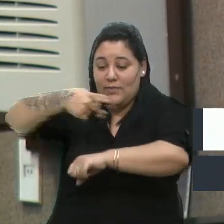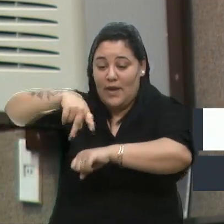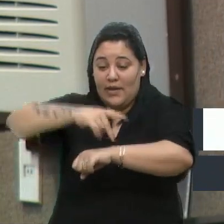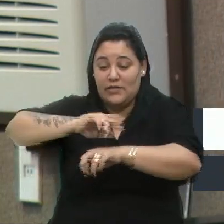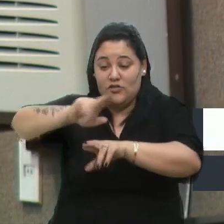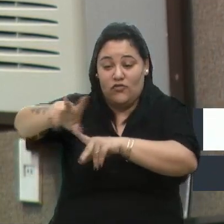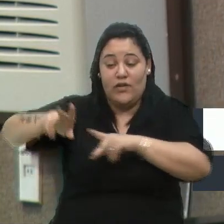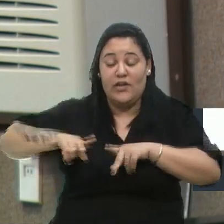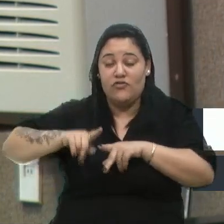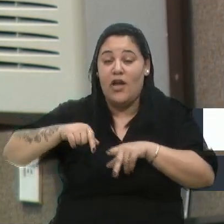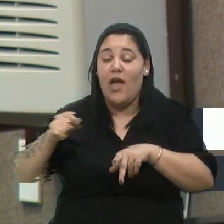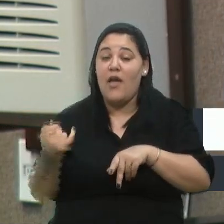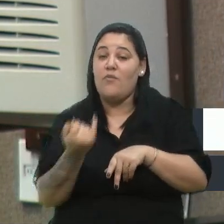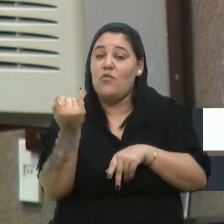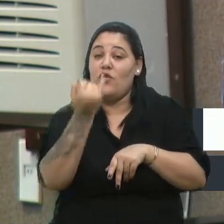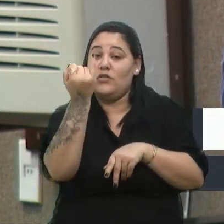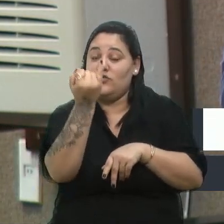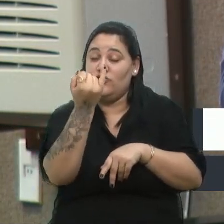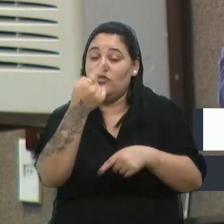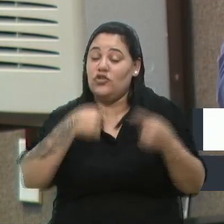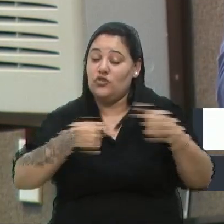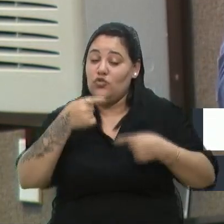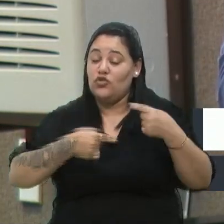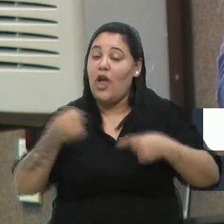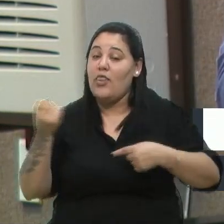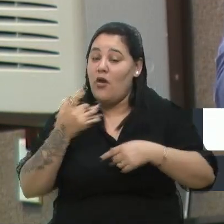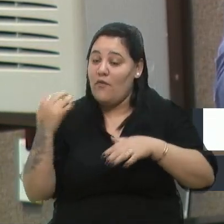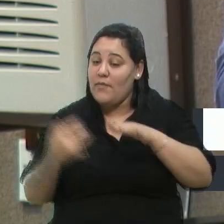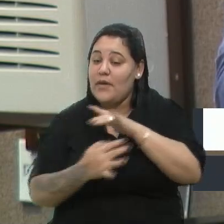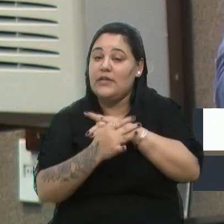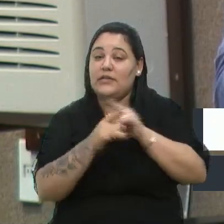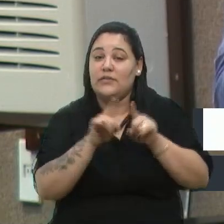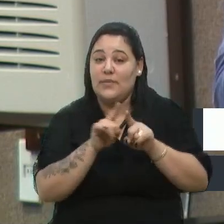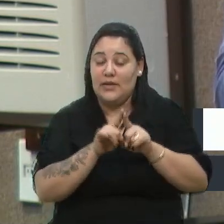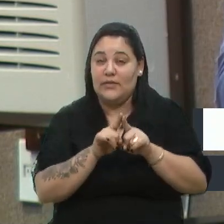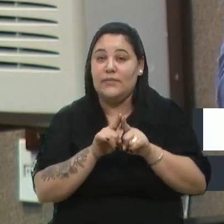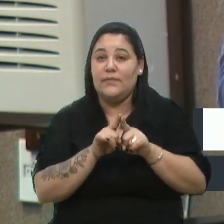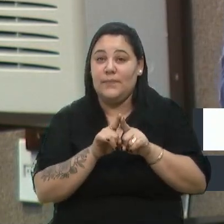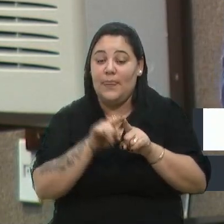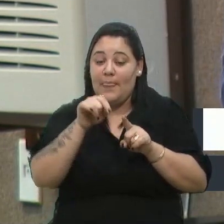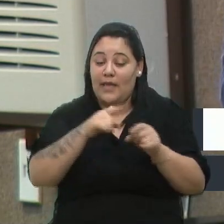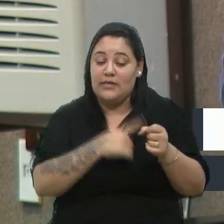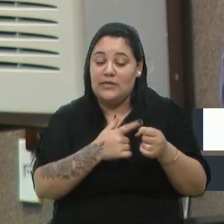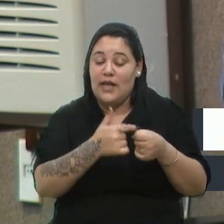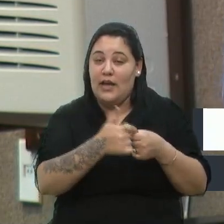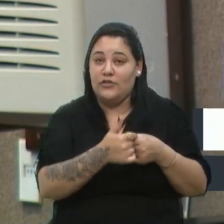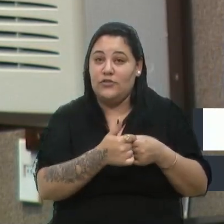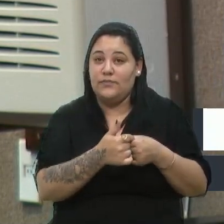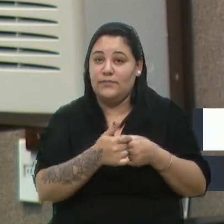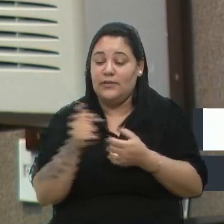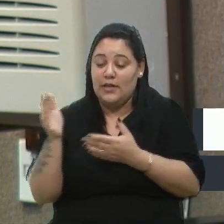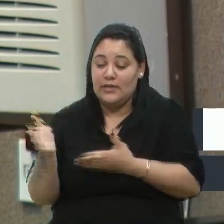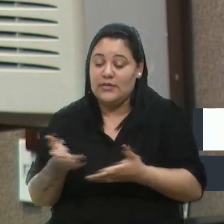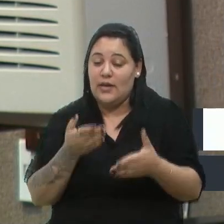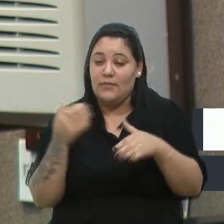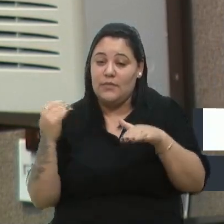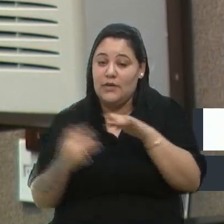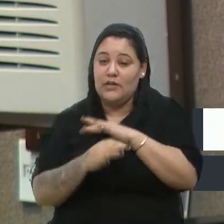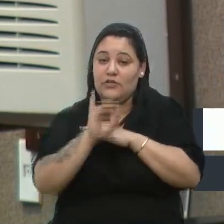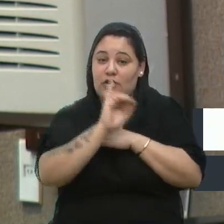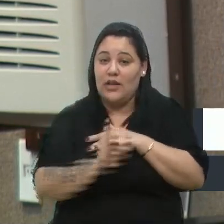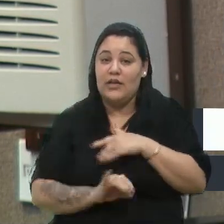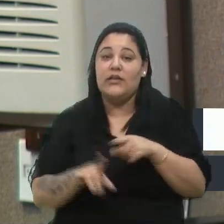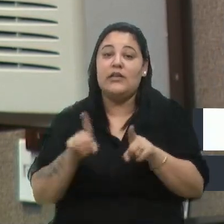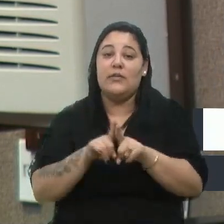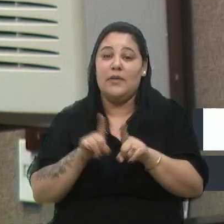gente discutir as novas imigrações. Esta cidade, né, que recebeu, né, os imigrantes italianos, recebeu tantos